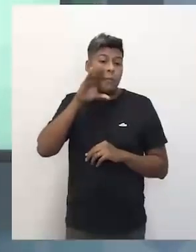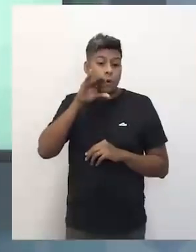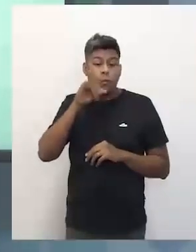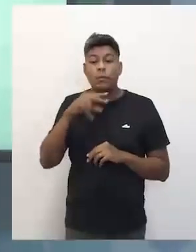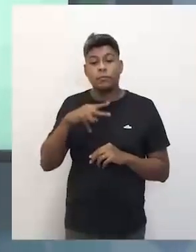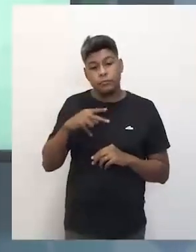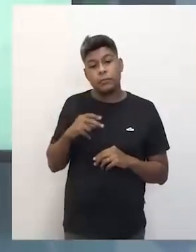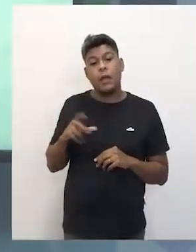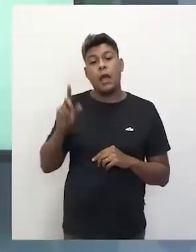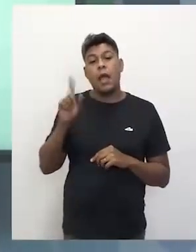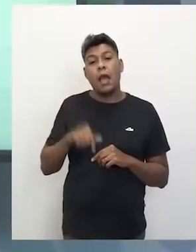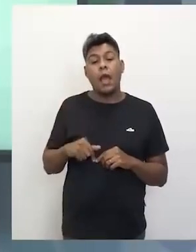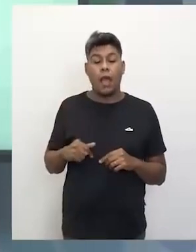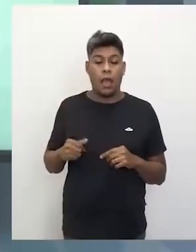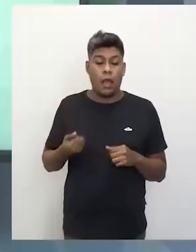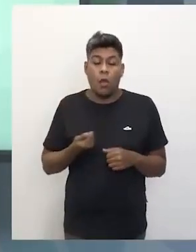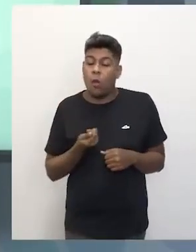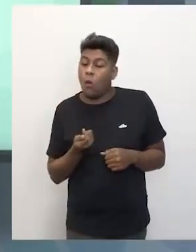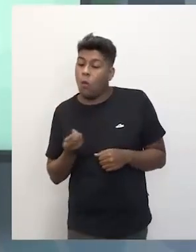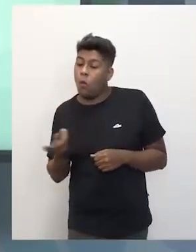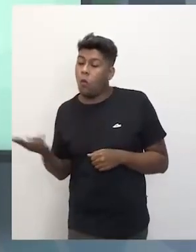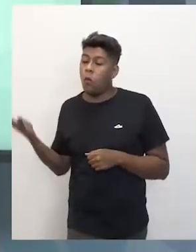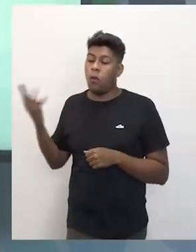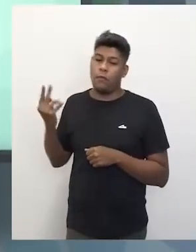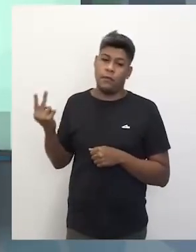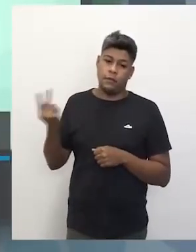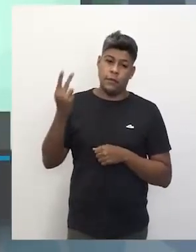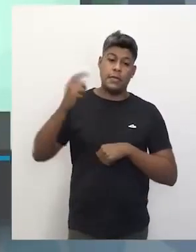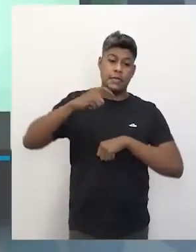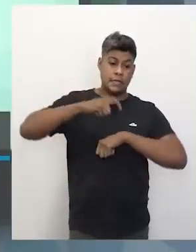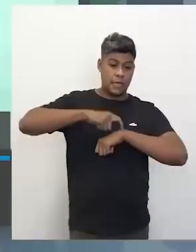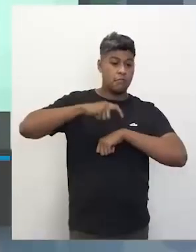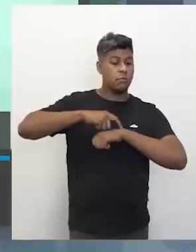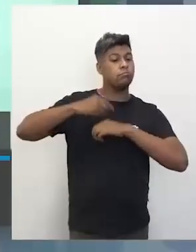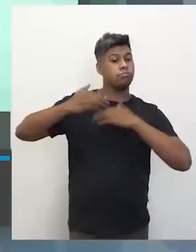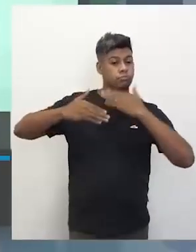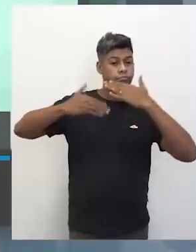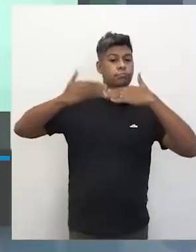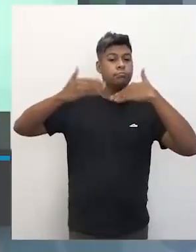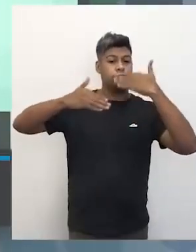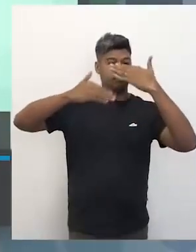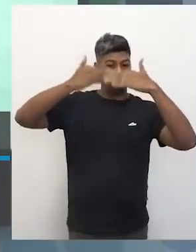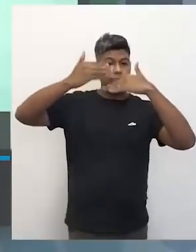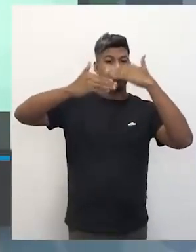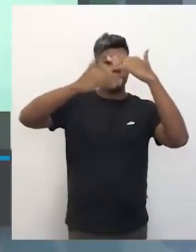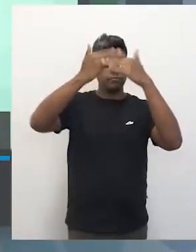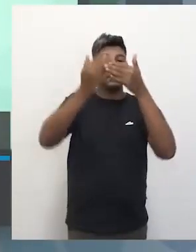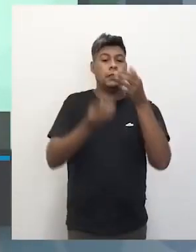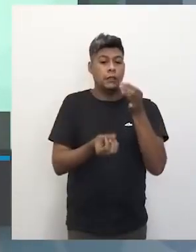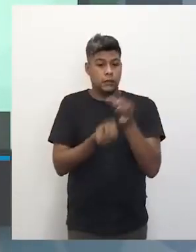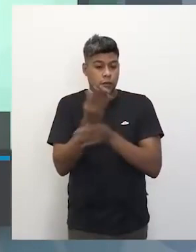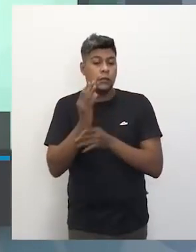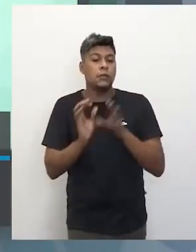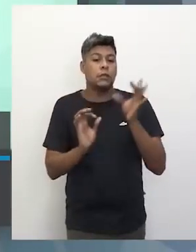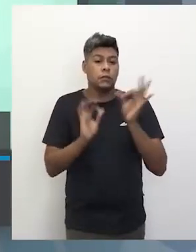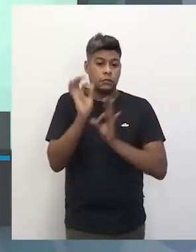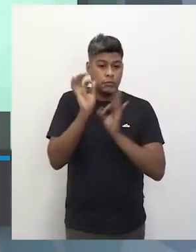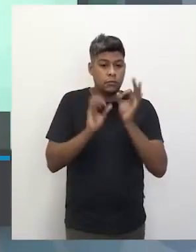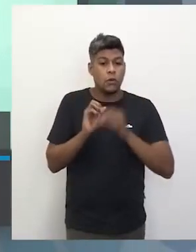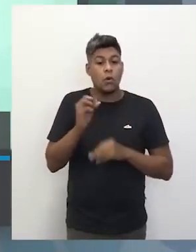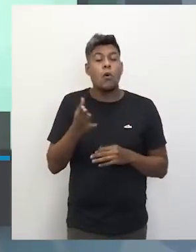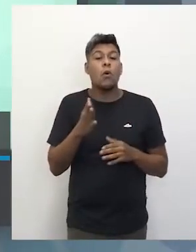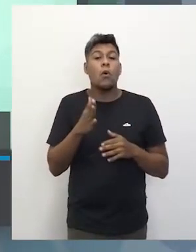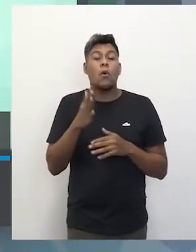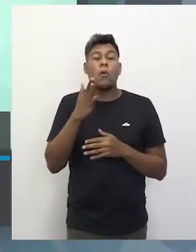também é visto como reserva de valor. Ou seja, quanto mais tempo passa dessa obra, né, construída, elaborada, ou da morte,